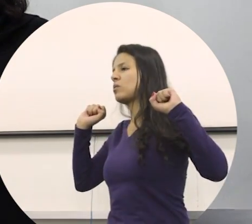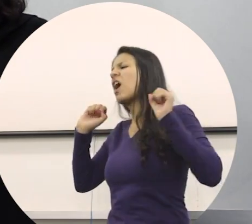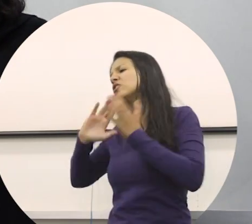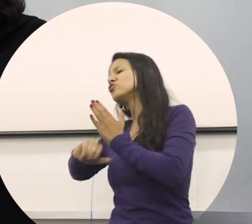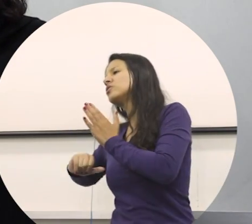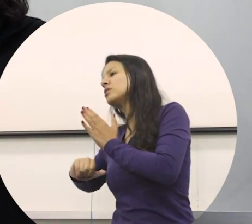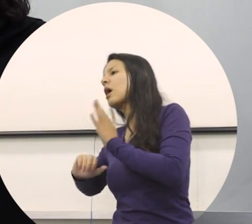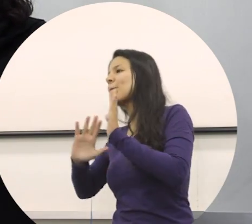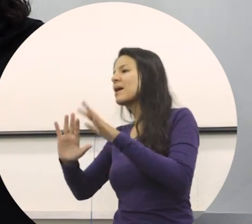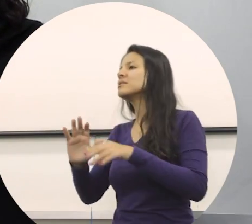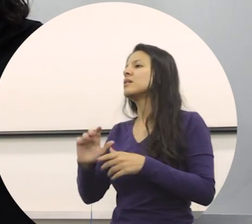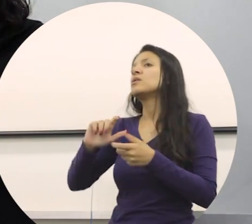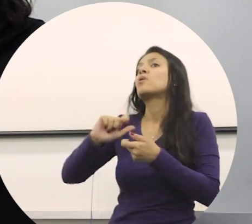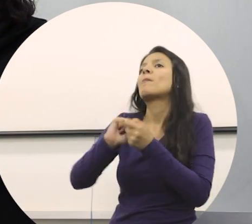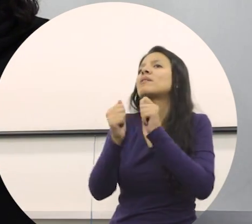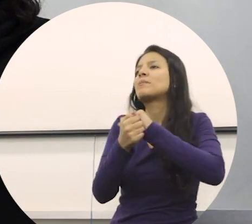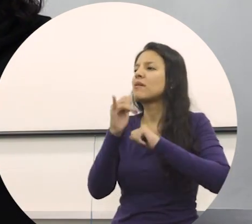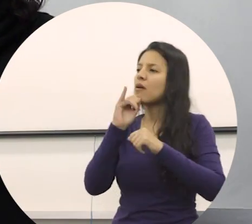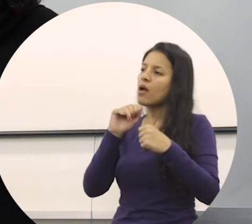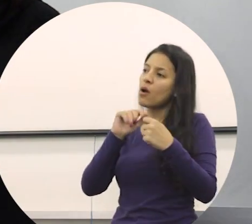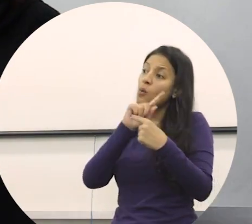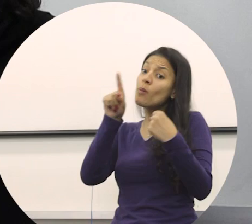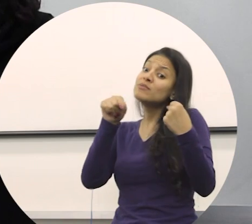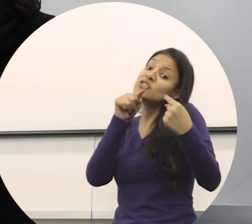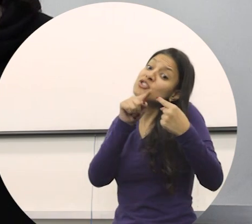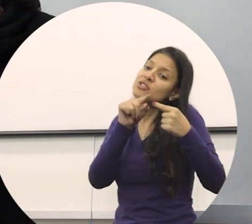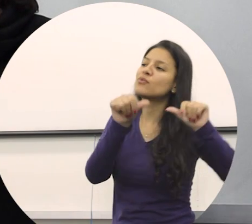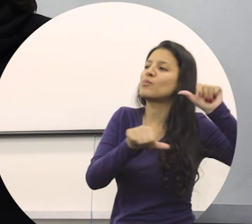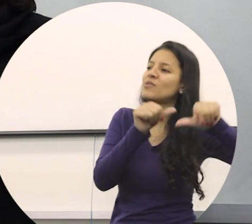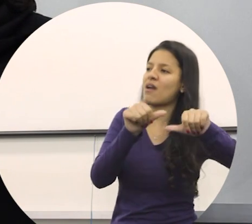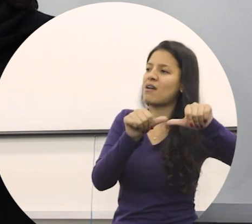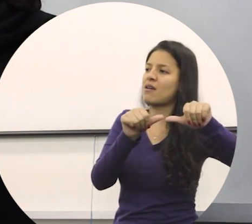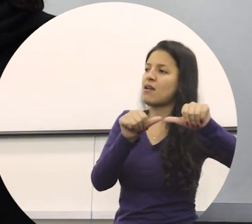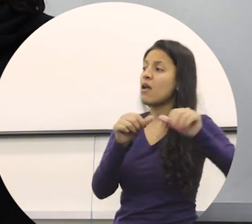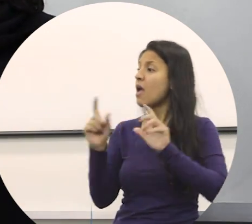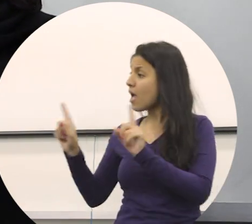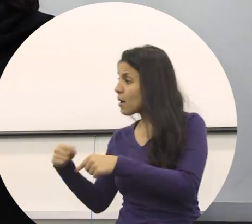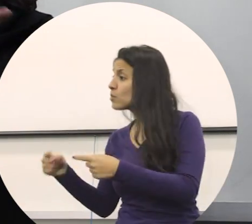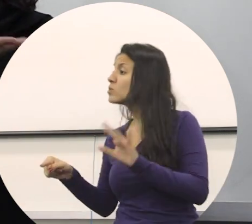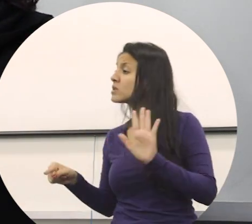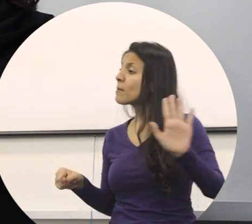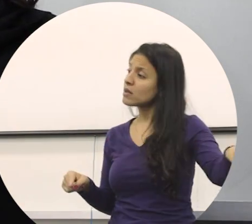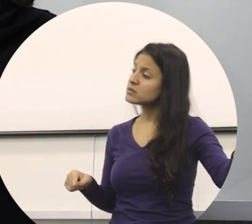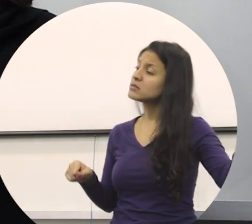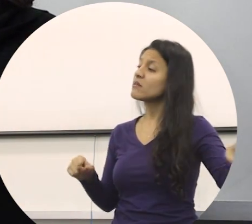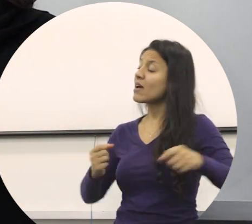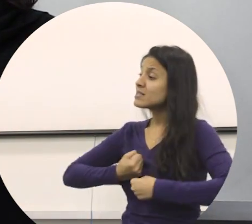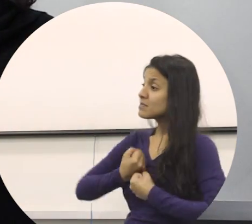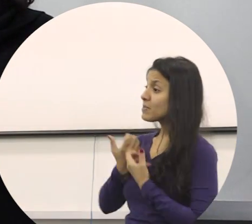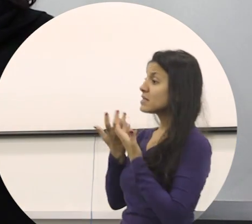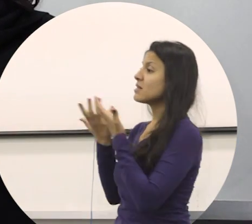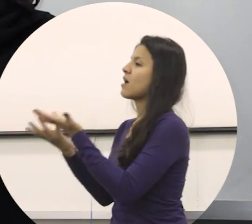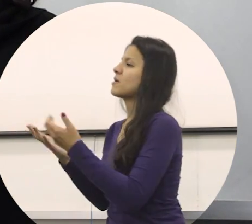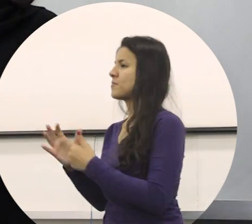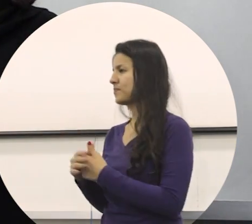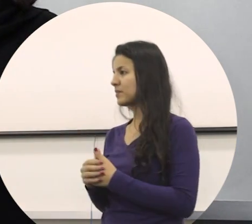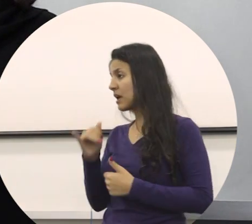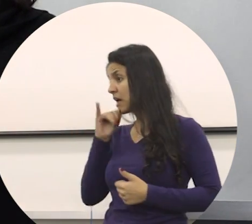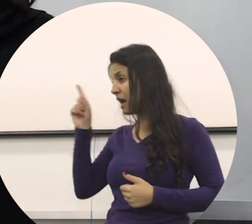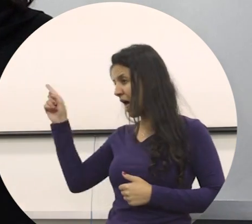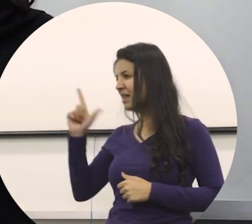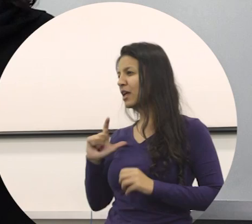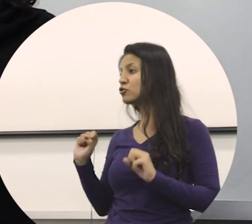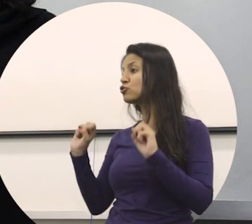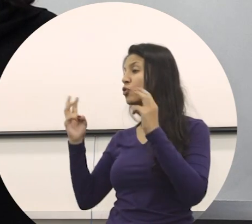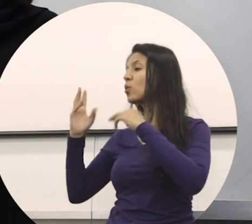mudar a questão do objetivo. Eu vou trabalhar aquilo, ele vai se expressar na língua de sinais, né? Lá teve show de talentos, os ouvintes apresentaram música,